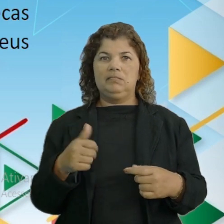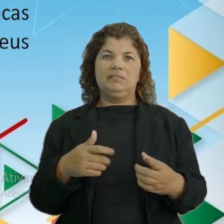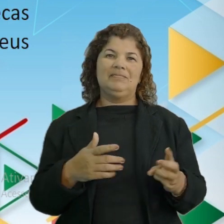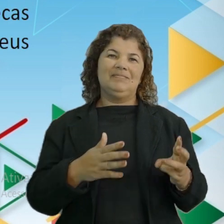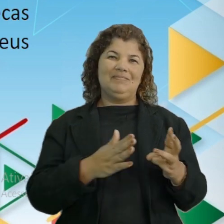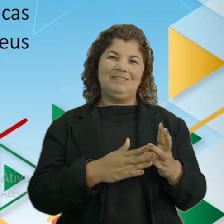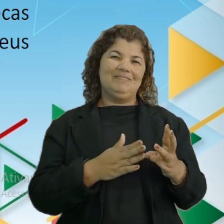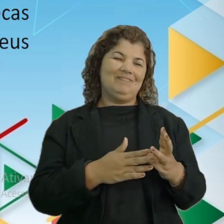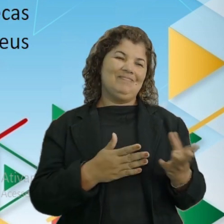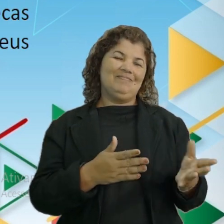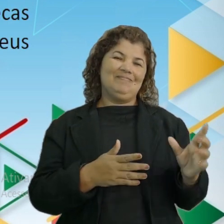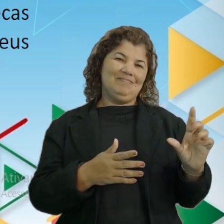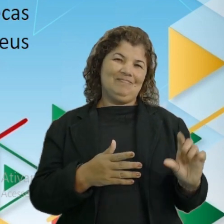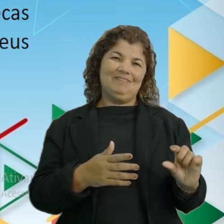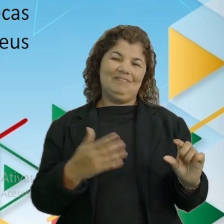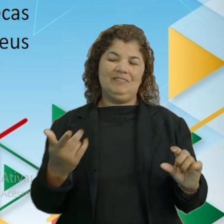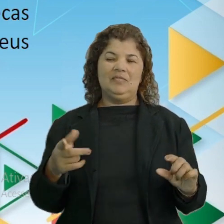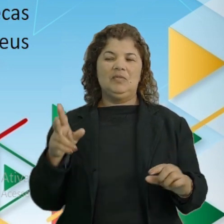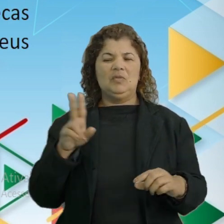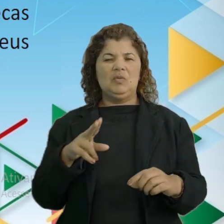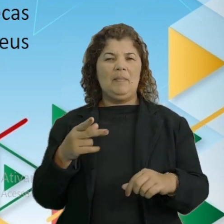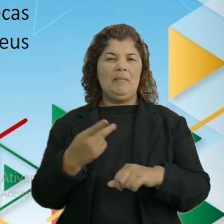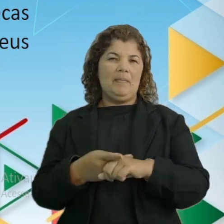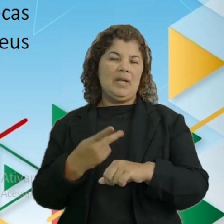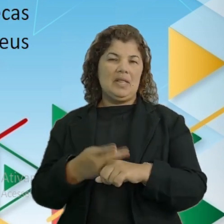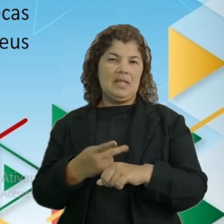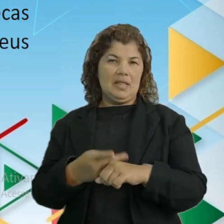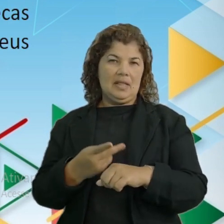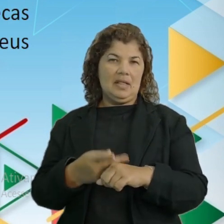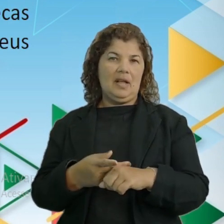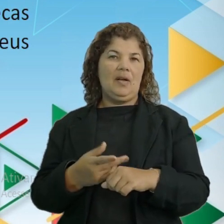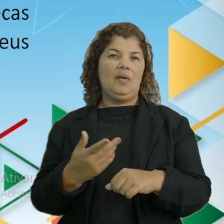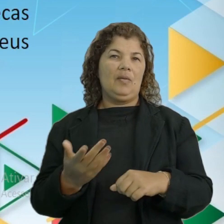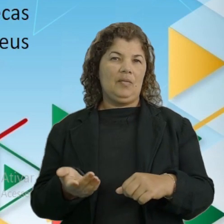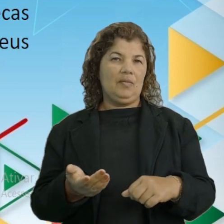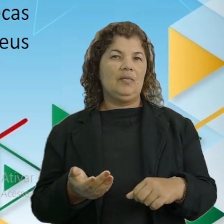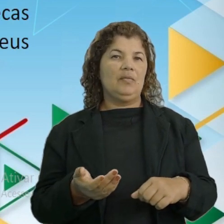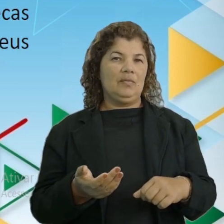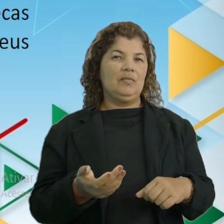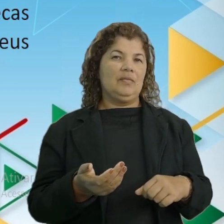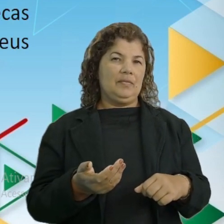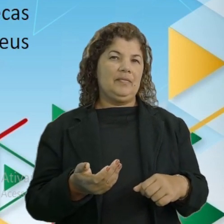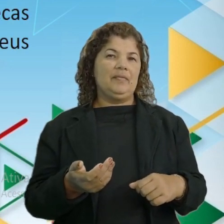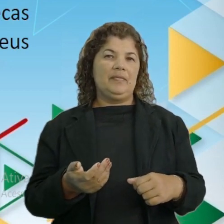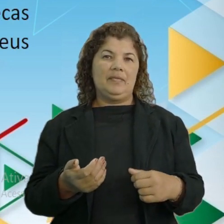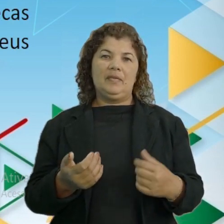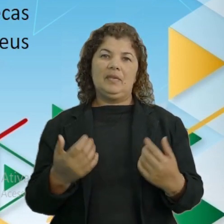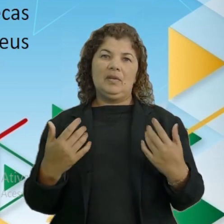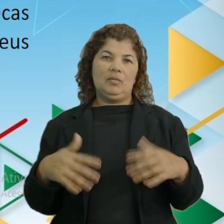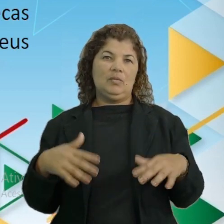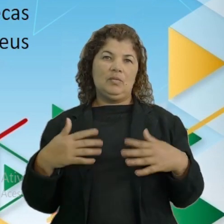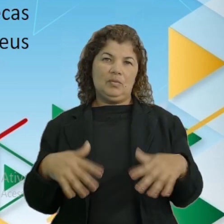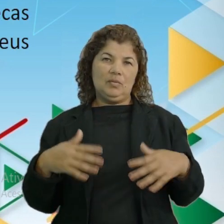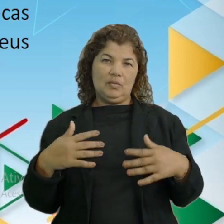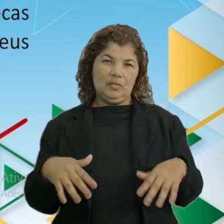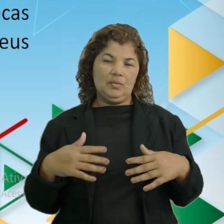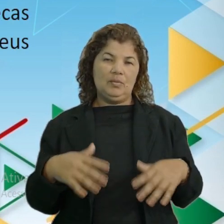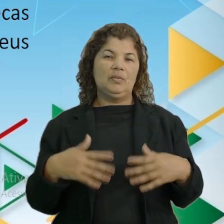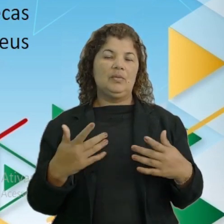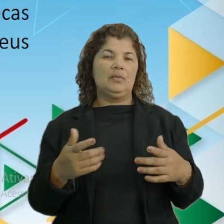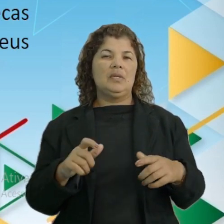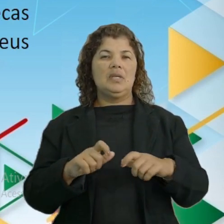a armadura de metal dos espanhóis garantia importante proteção. Além do uso de